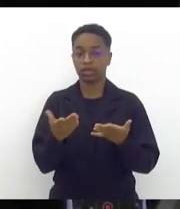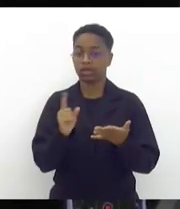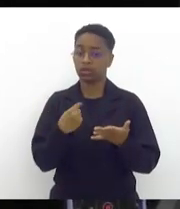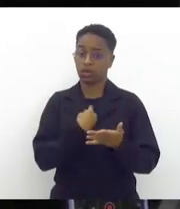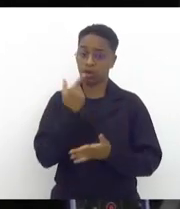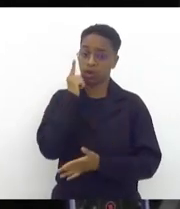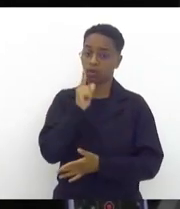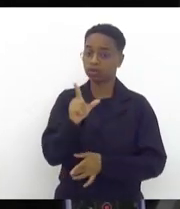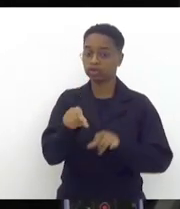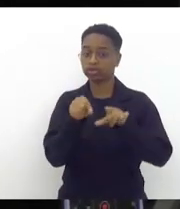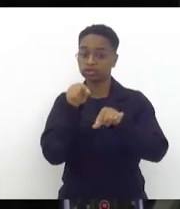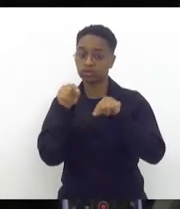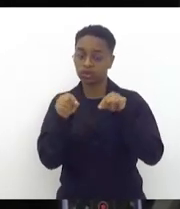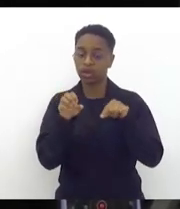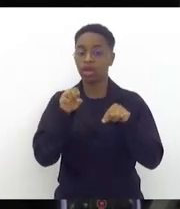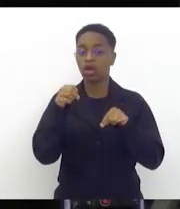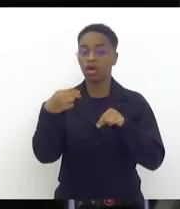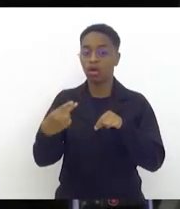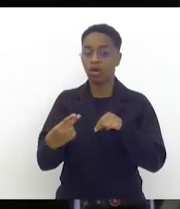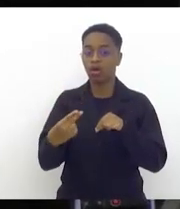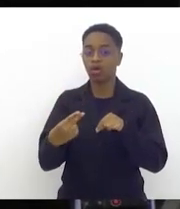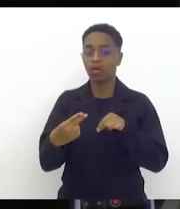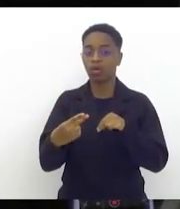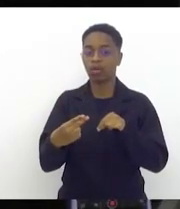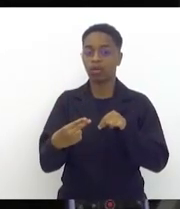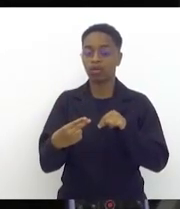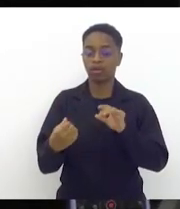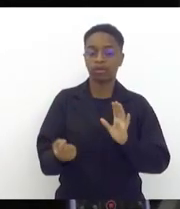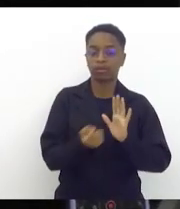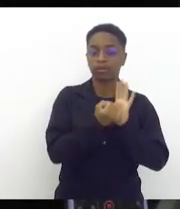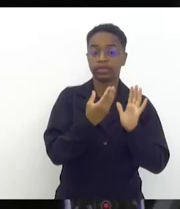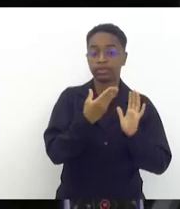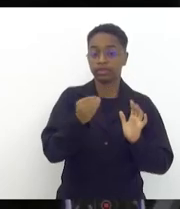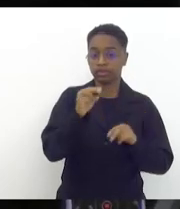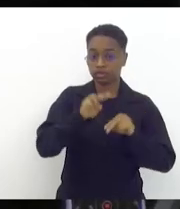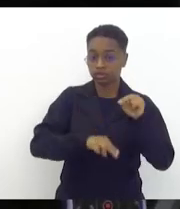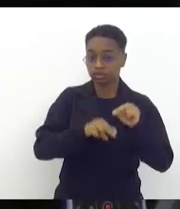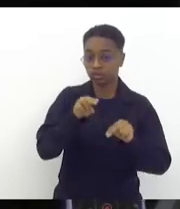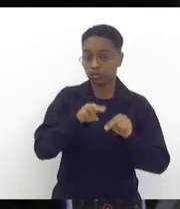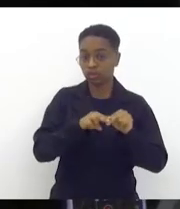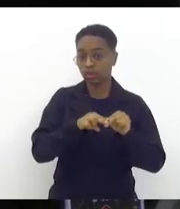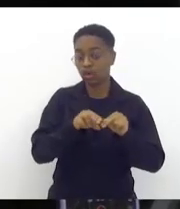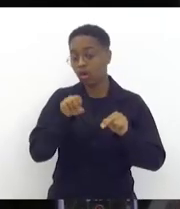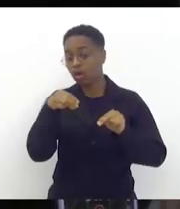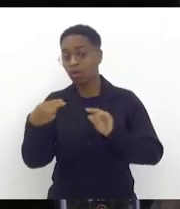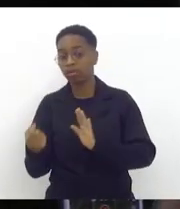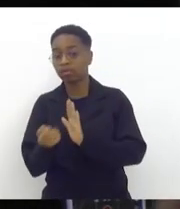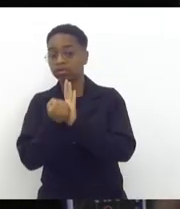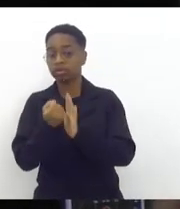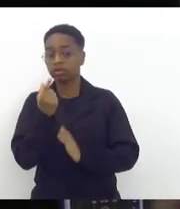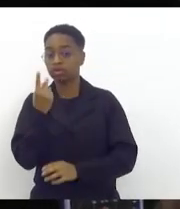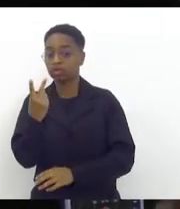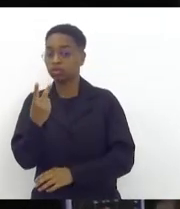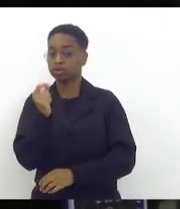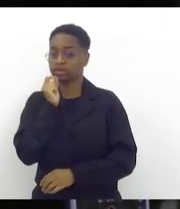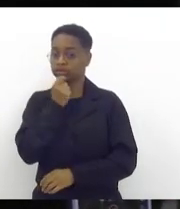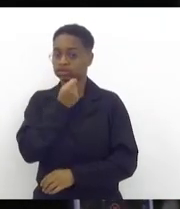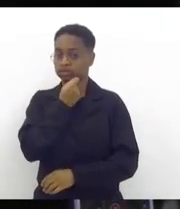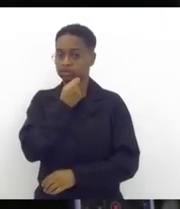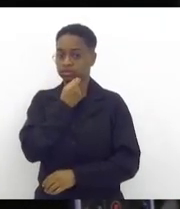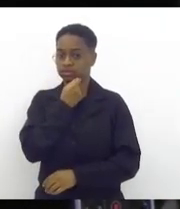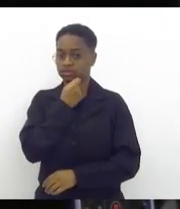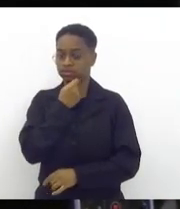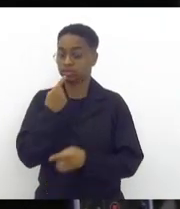escolher ou o marco regulatório é 30 de junho ou o marco regulatório é 2 de setembro.